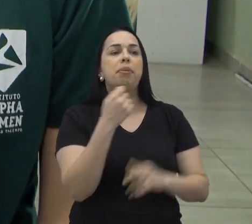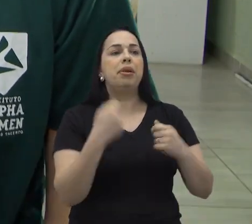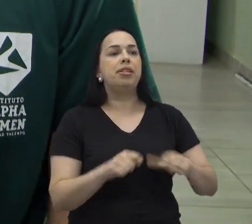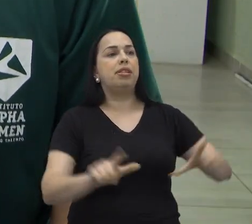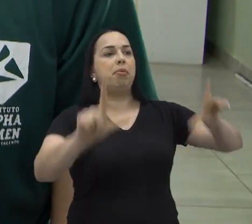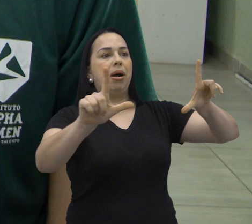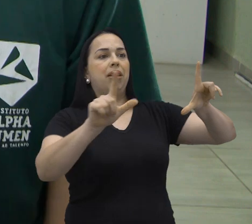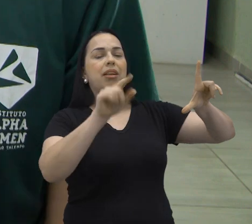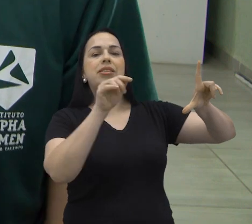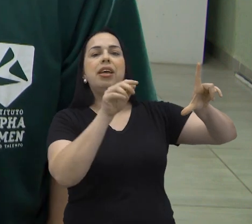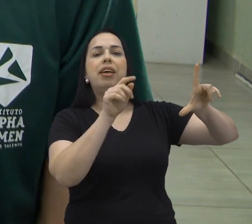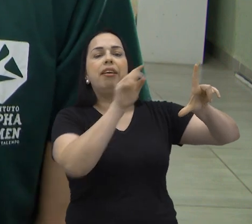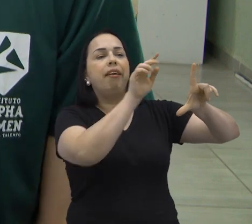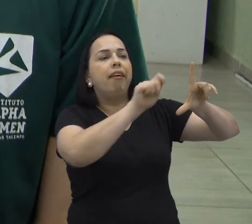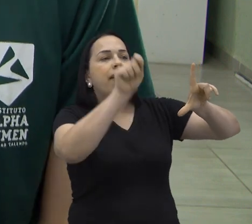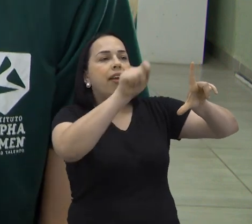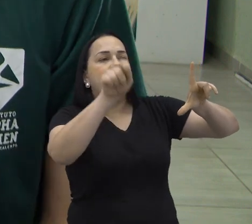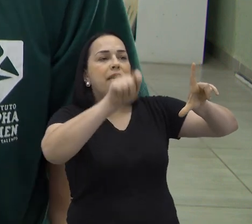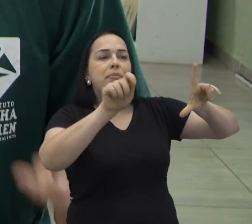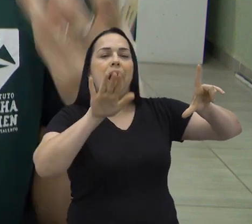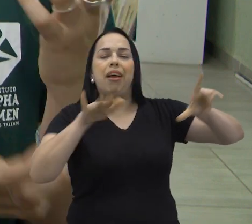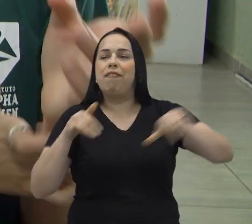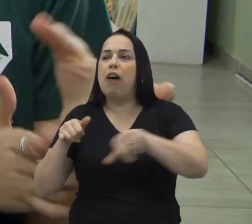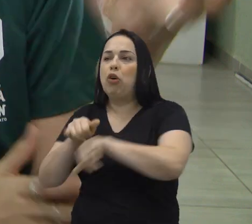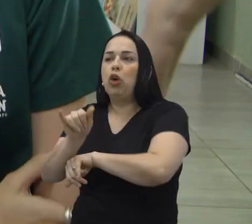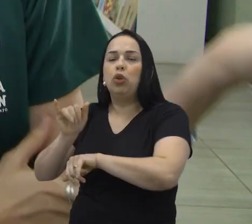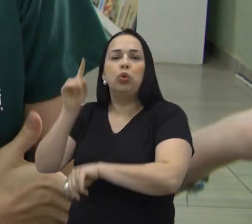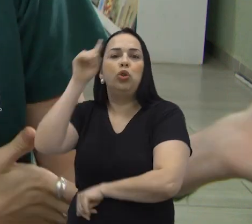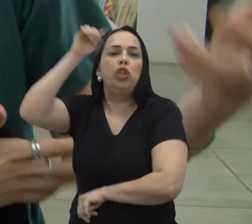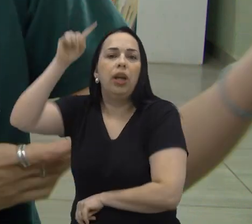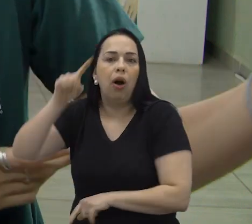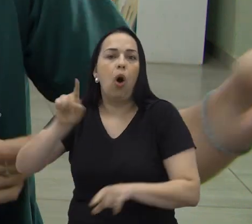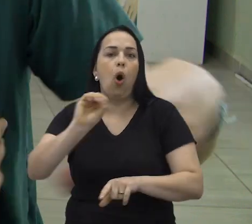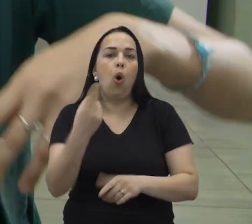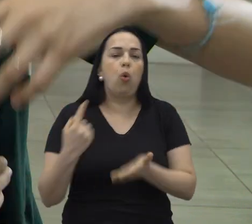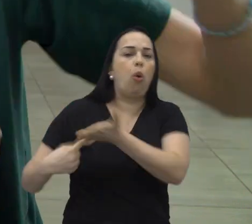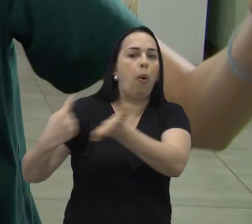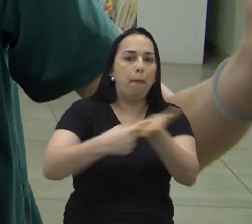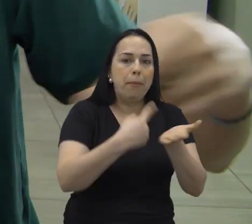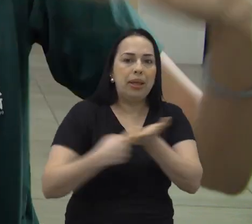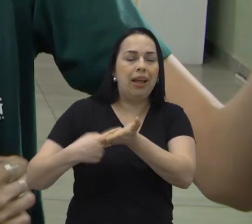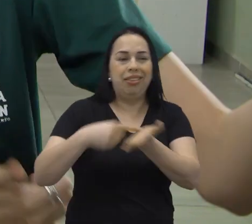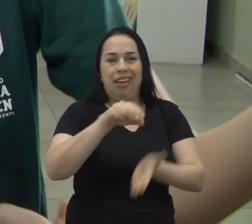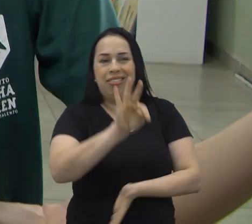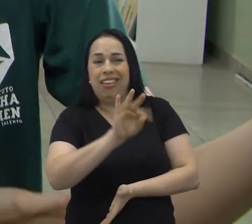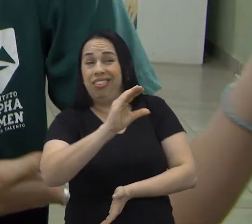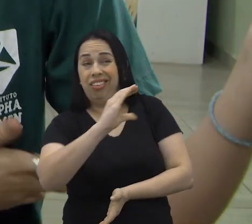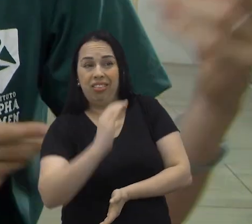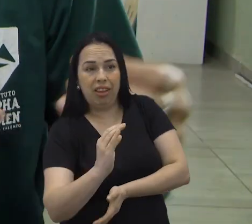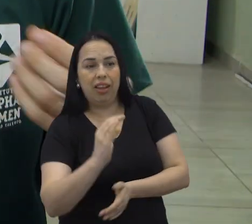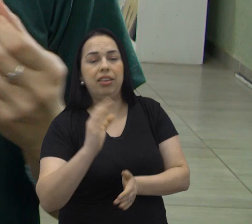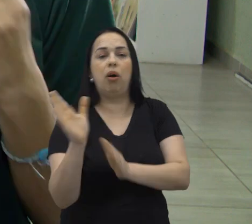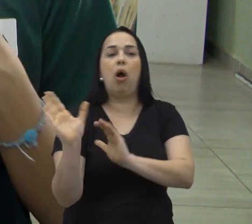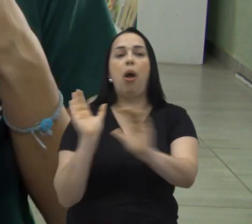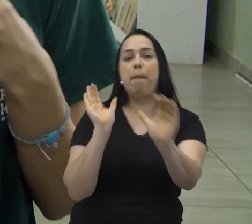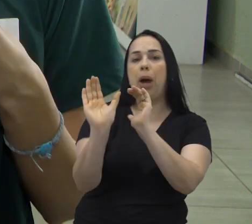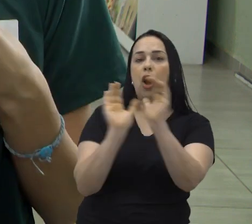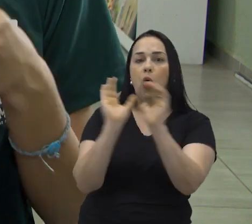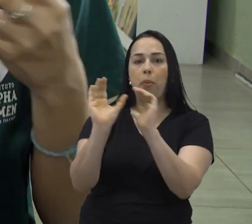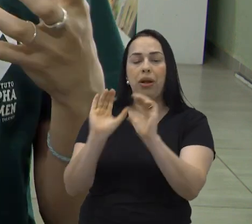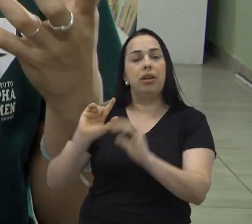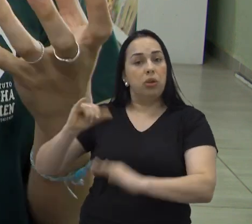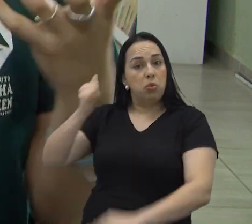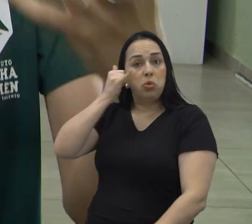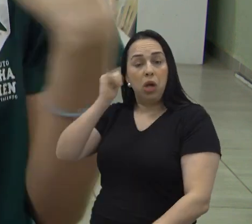precisa utilizar uma lousa, por exemplo, que você faltou no dia, ou se organizar com outras pessoas do seu grupo em um trabalho ou no próprio TCC. Então, existe essa